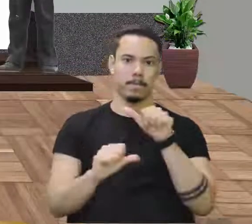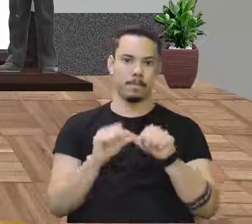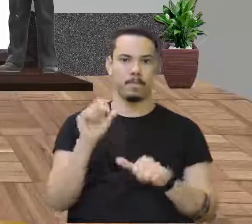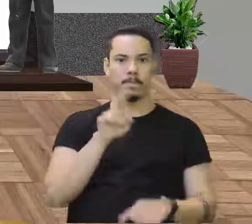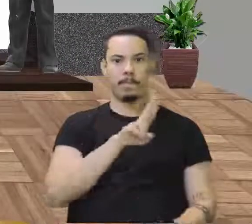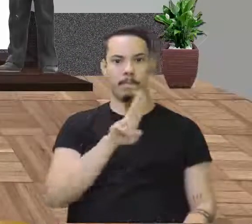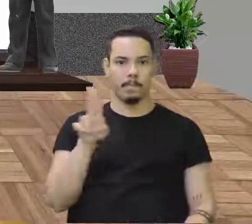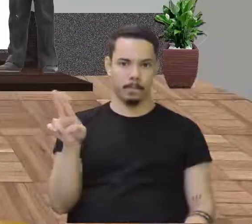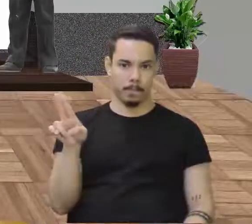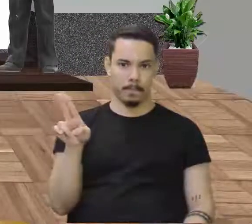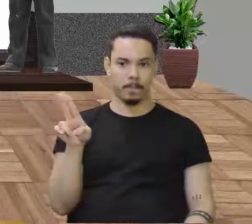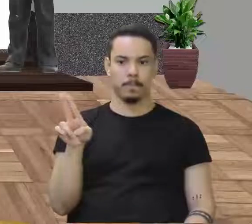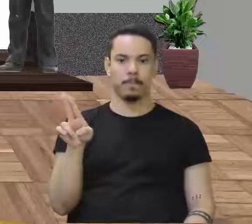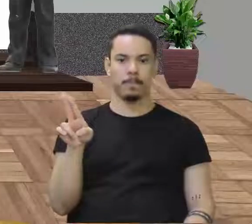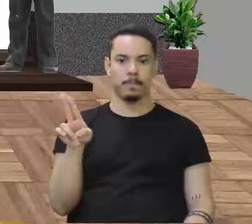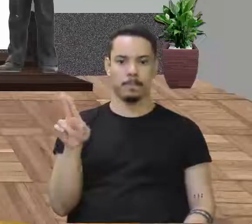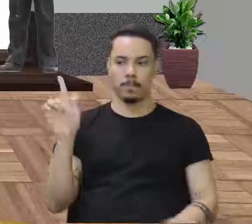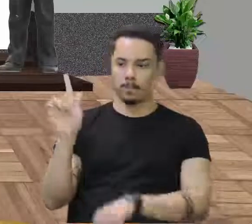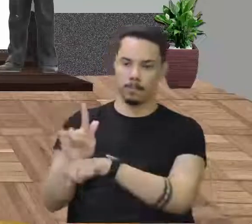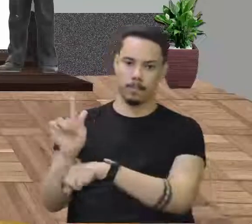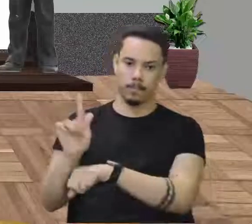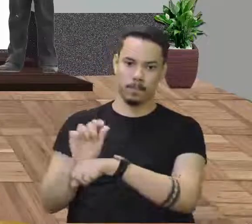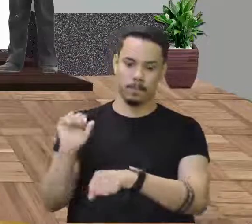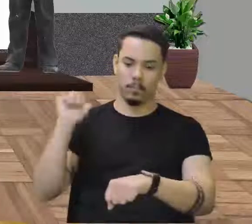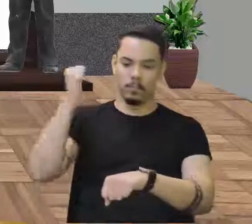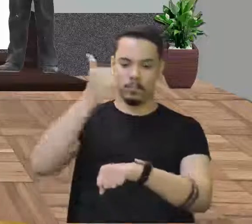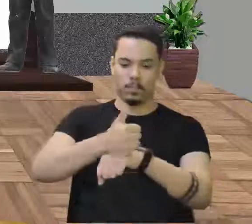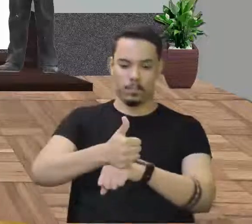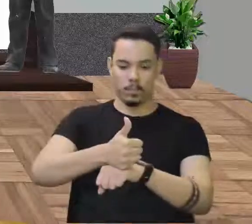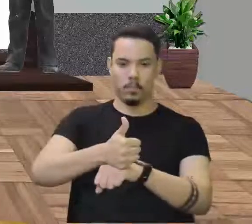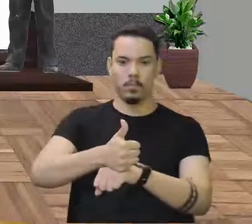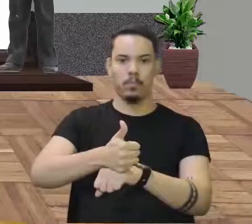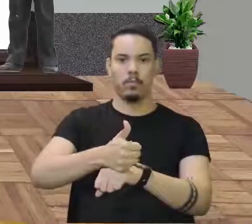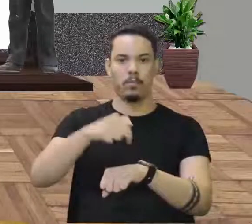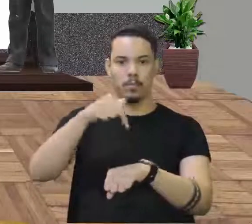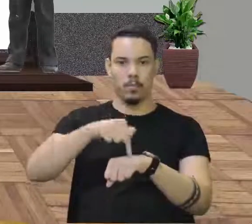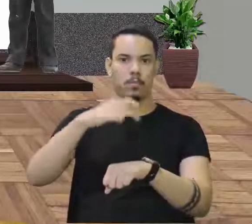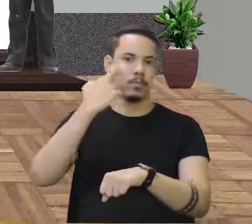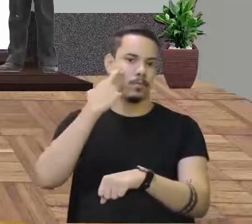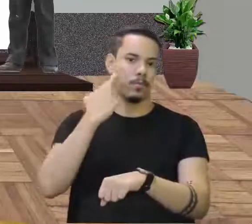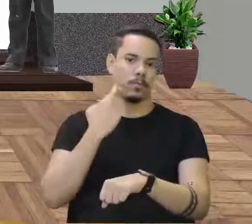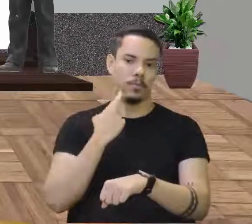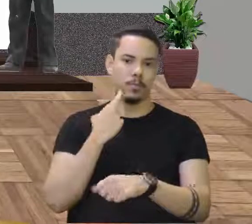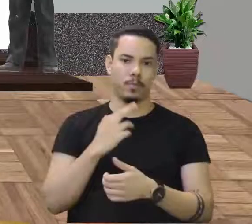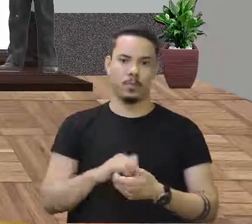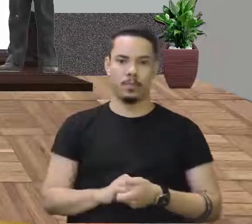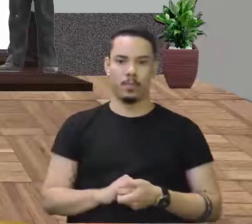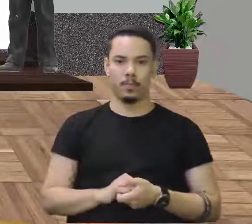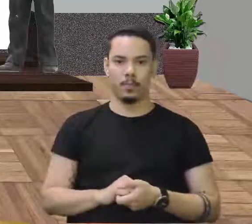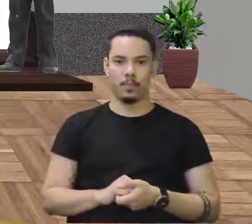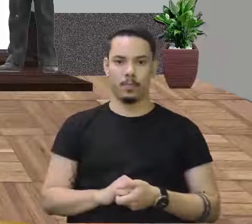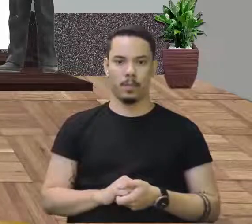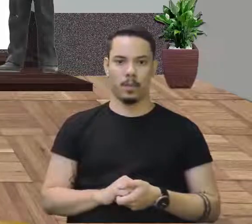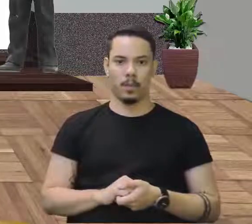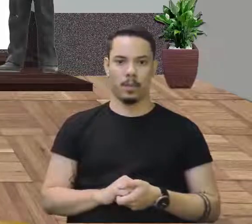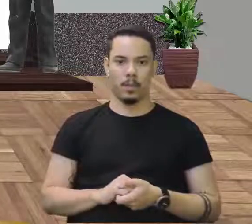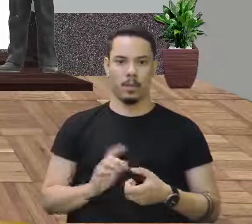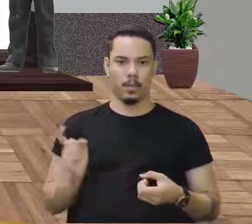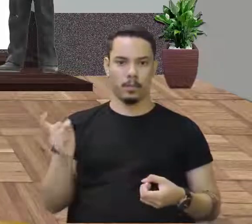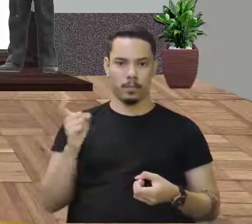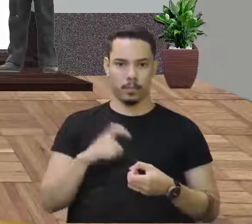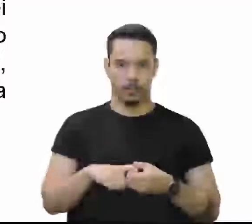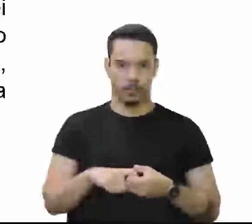território federal do Guaporé, passa a ser território federal de Rondônia. Voltando lá na tela para